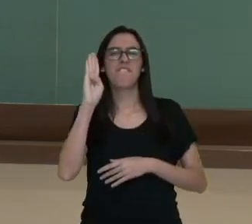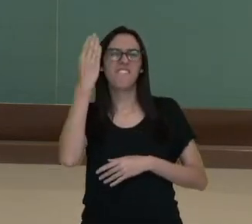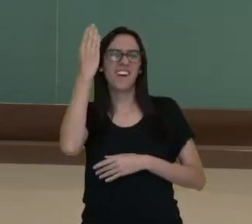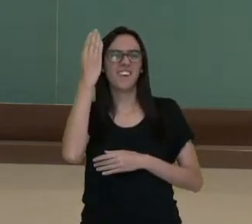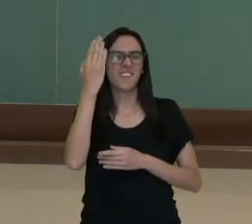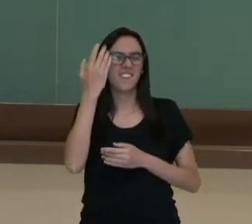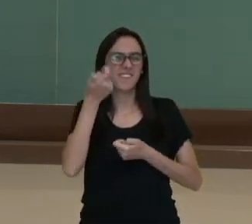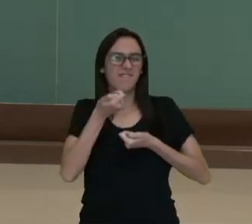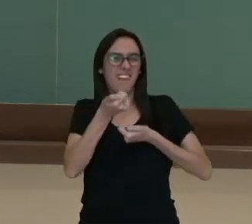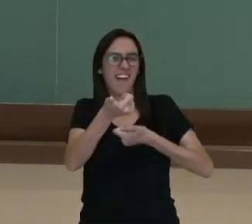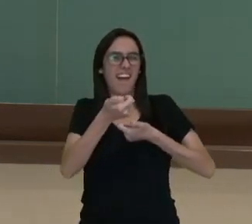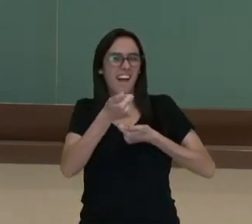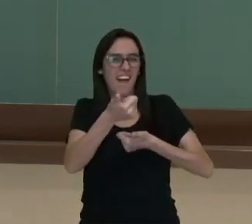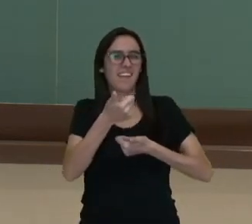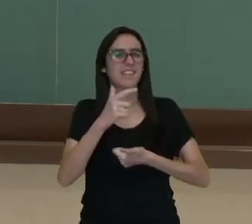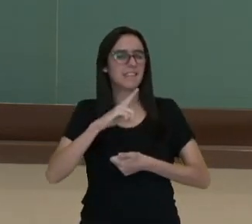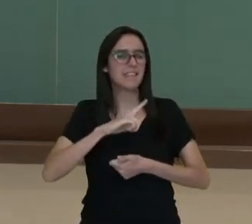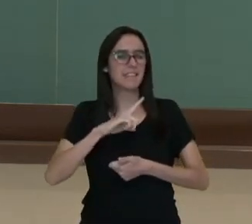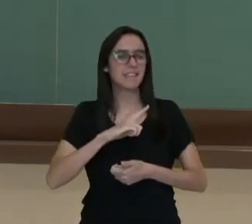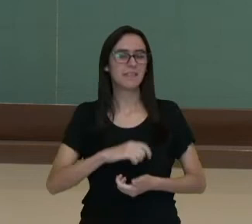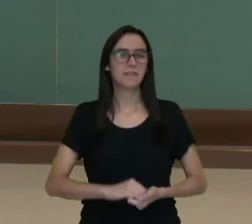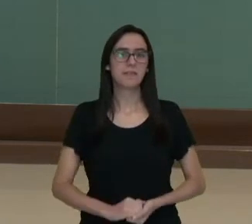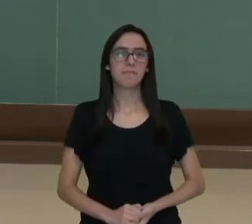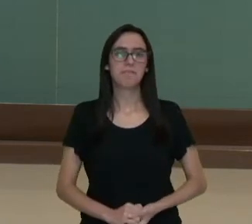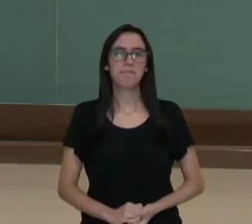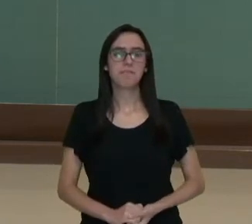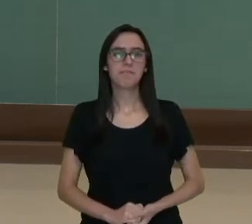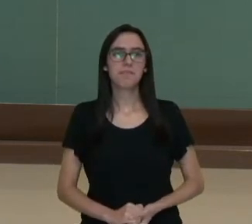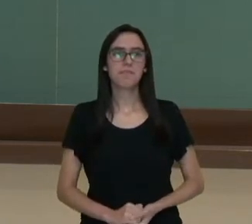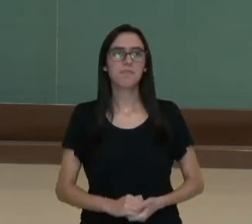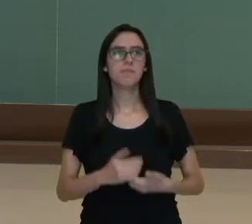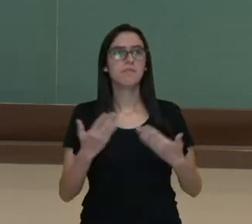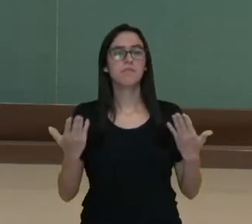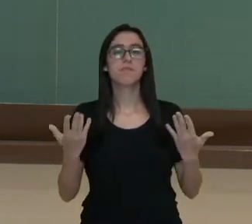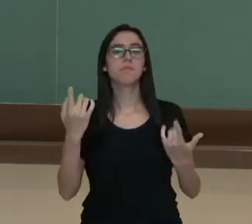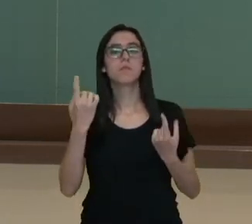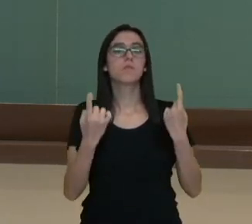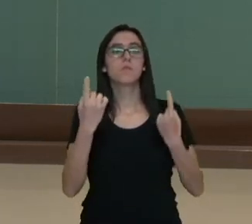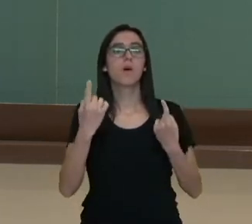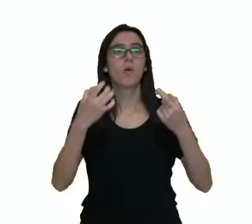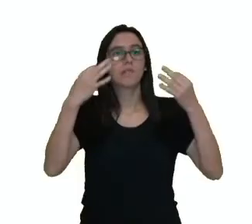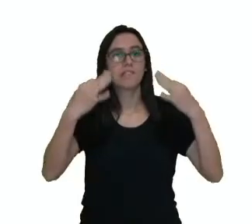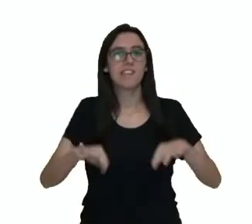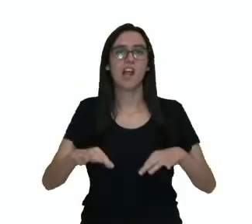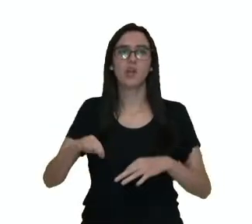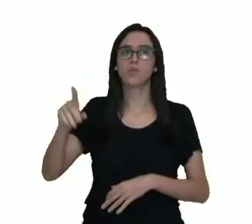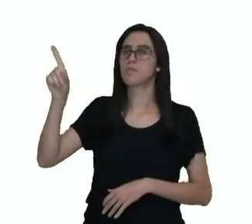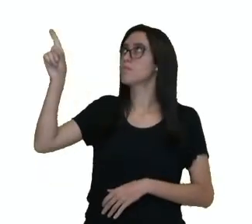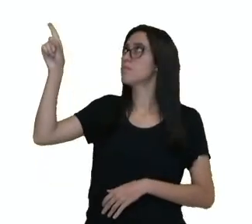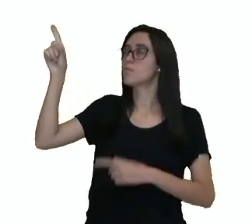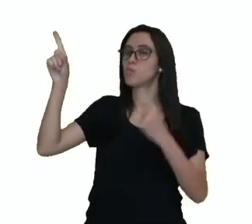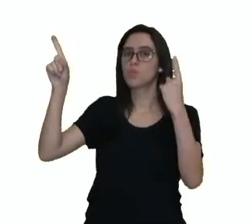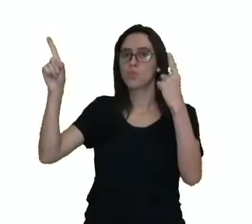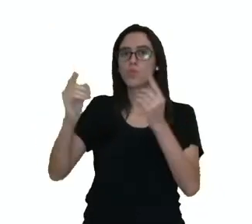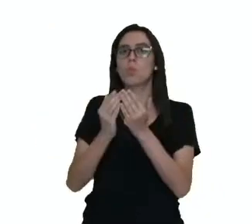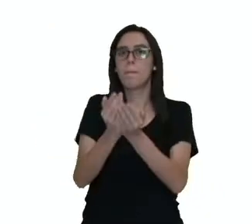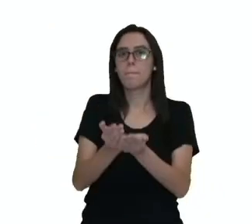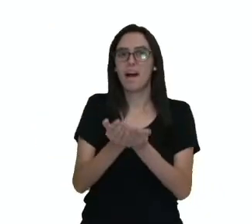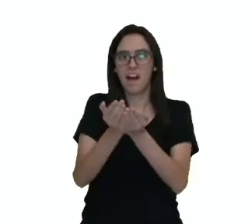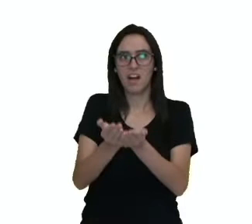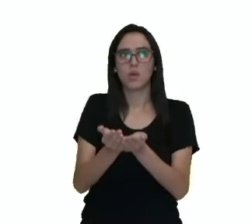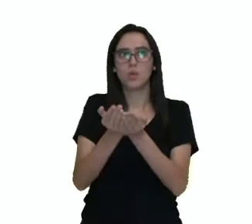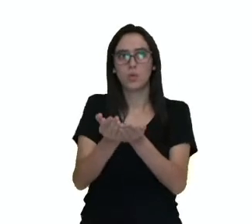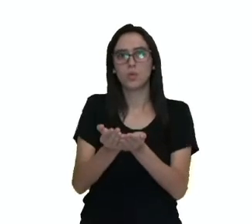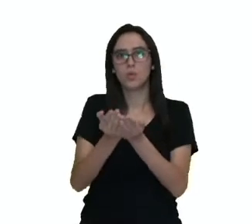né? Aquelas palavras que vão nos enganar, tá? Qual que seria a sequência então, ó? Um barco. Observem